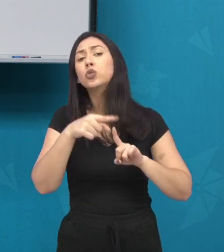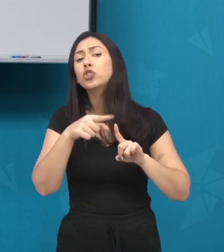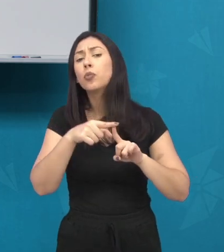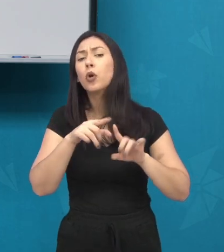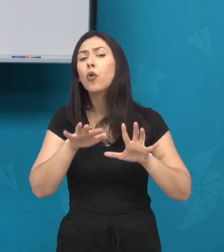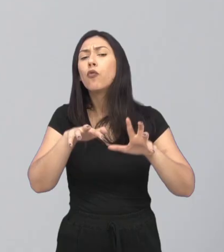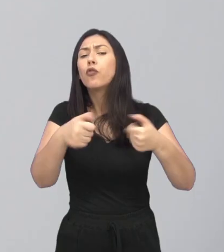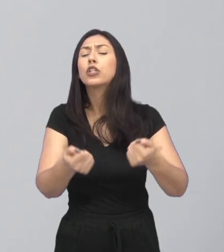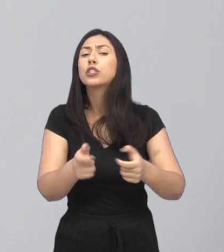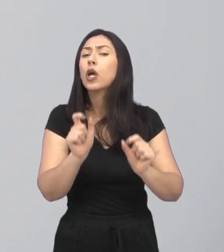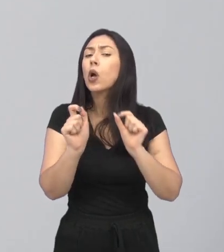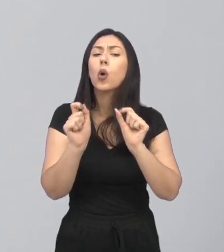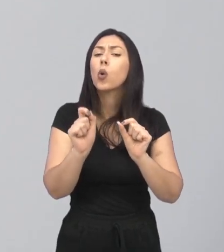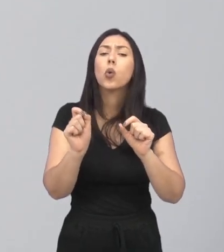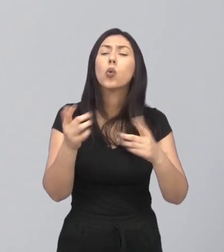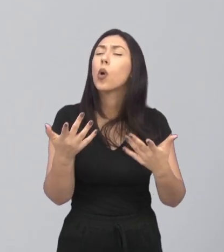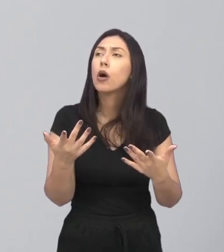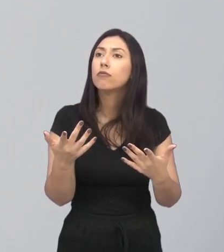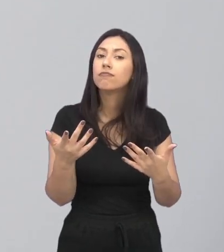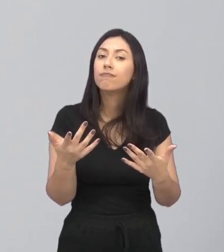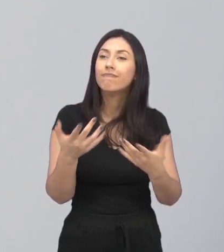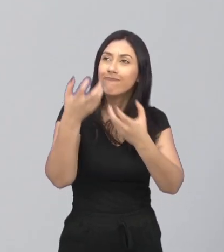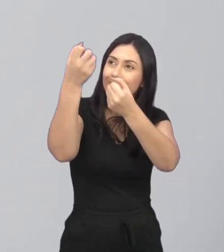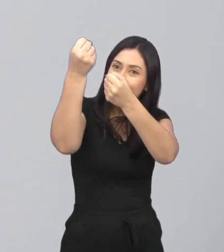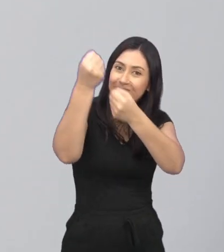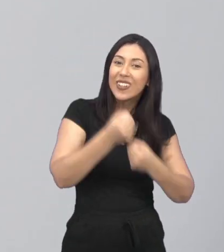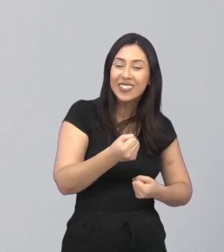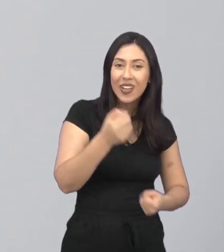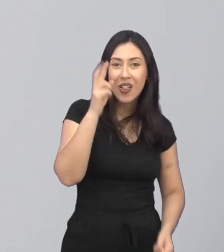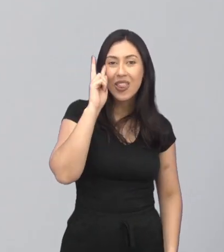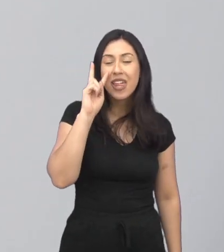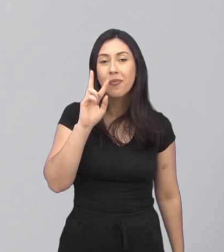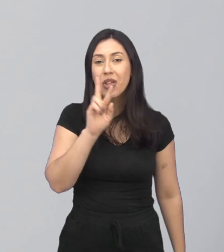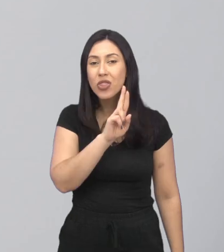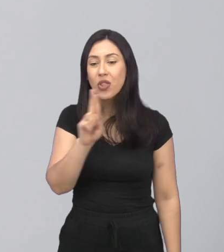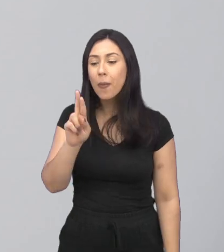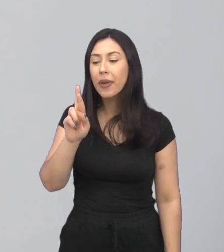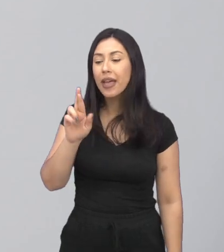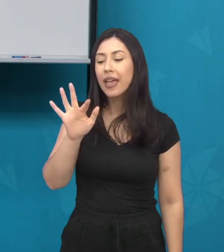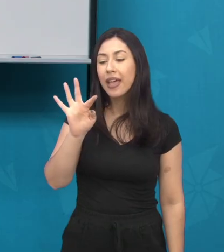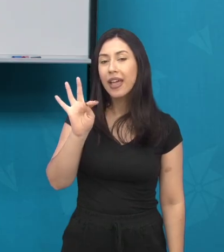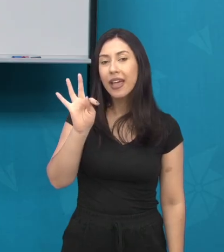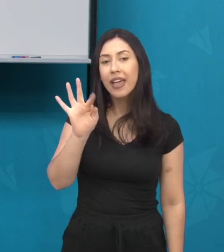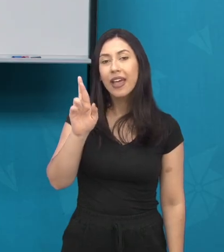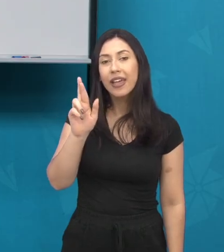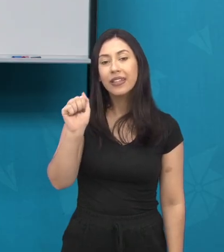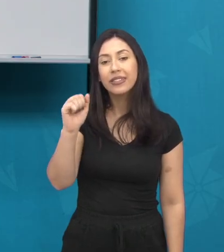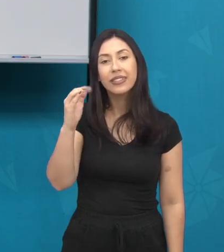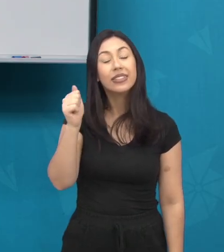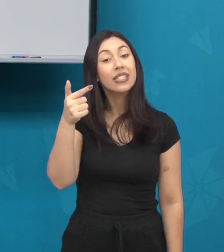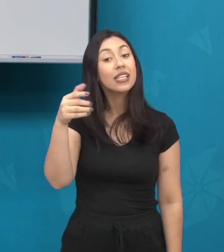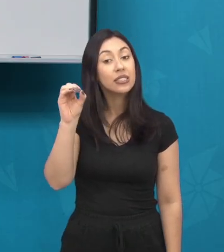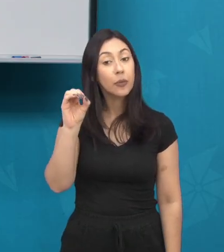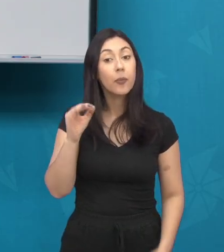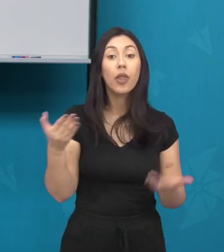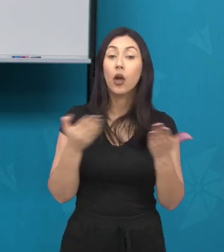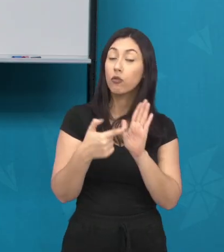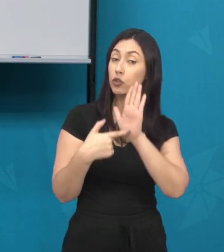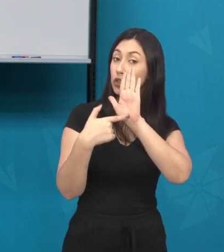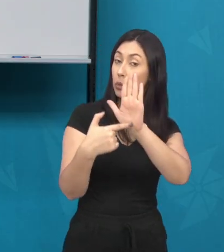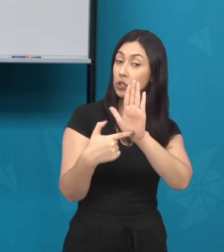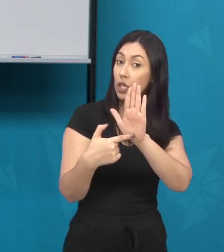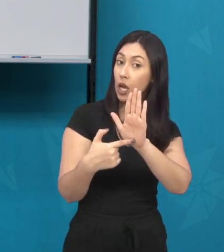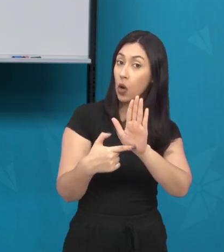que é o tipo de força que eu ensinei para vocês que agem em uma corda é a tração beleza esse aqui é o que a gente chama de diagrama de Corpo